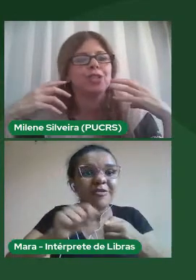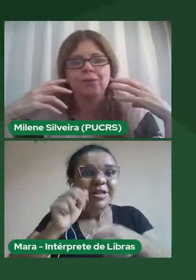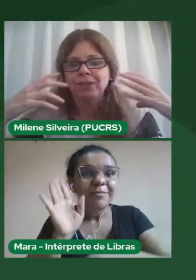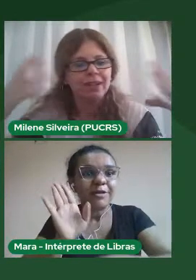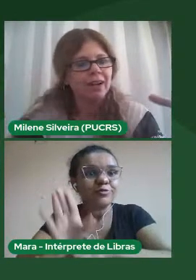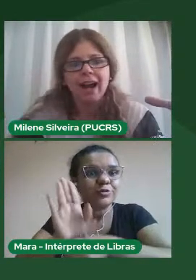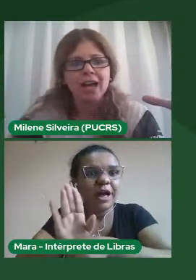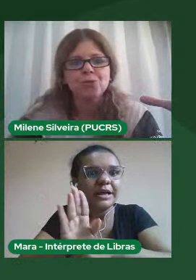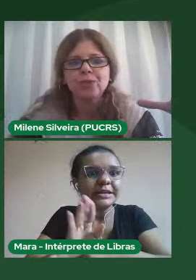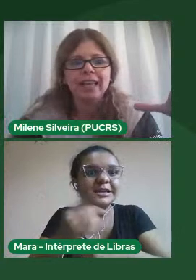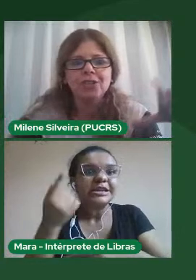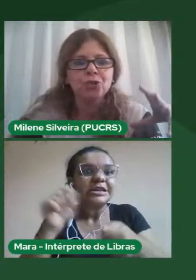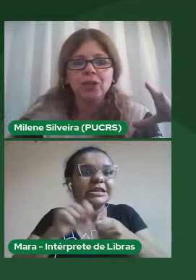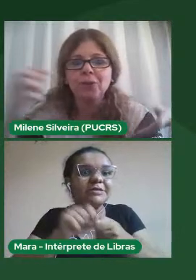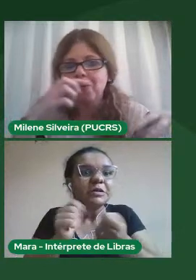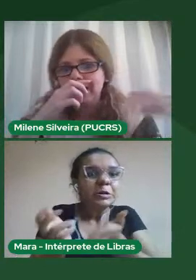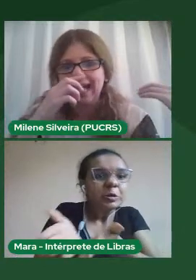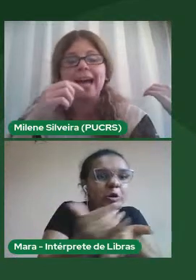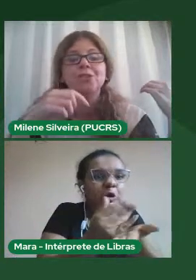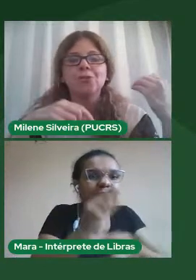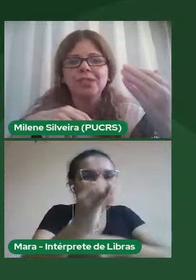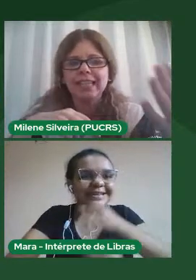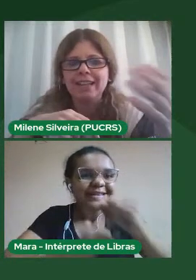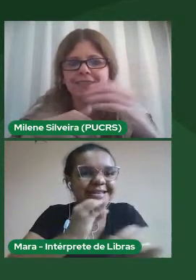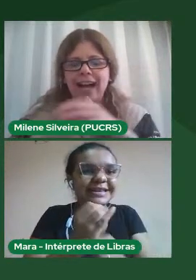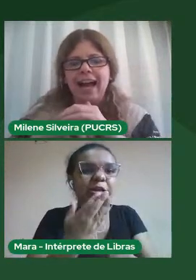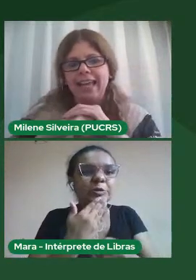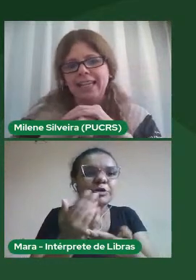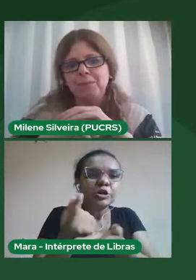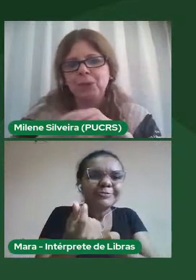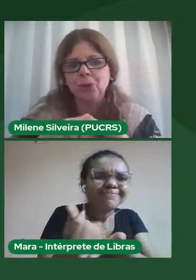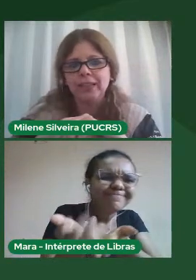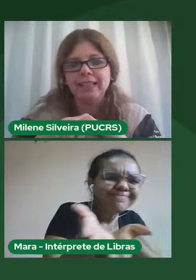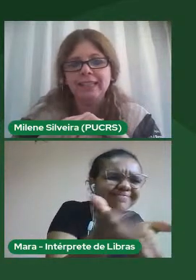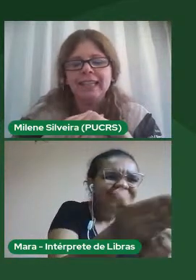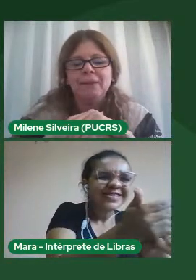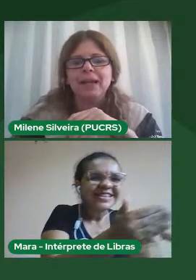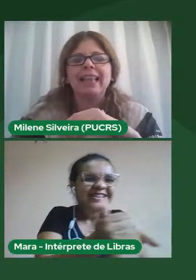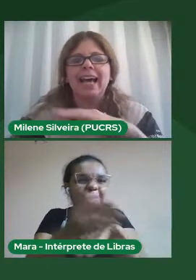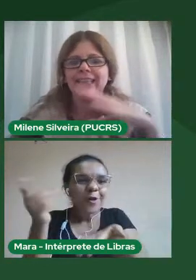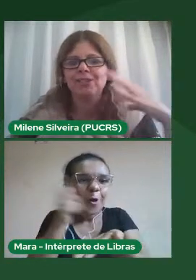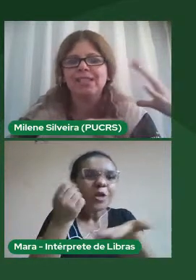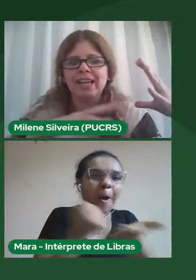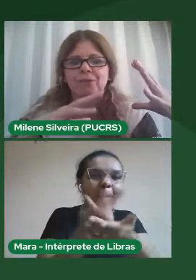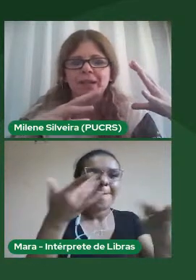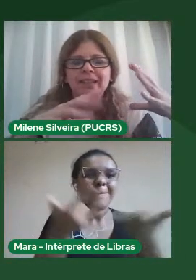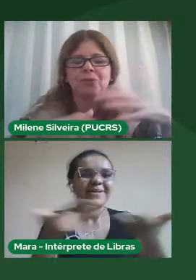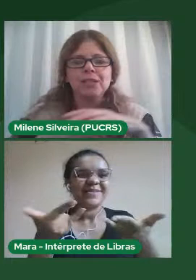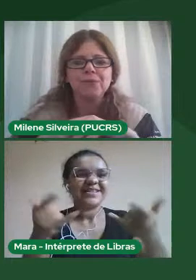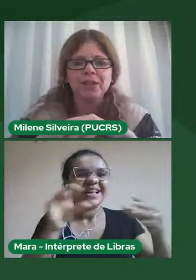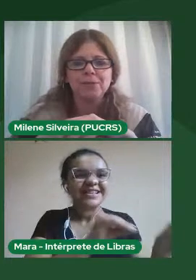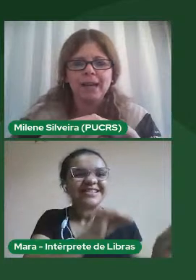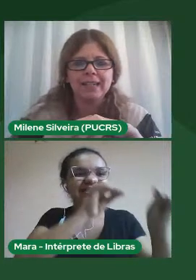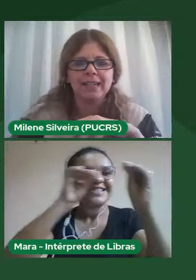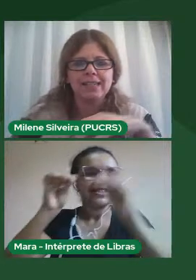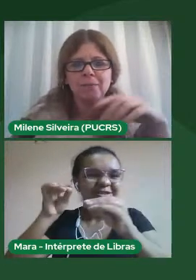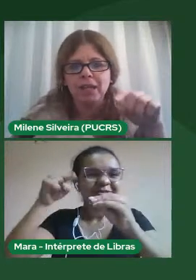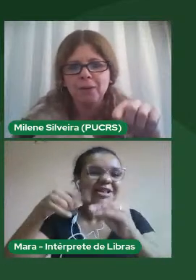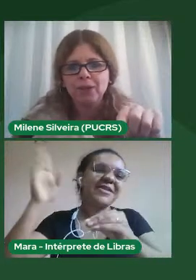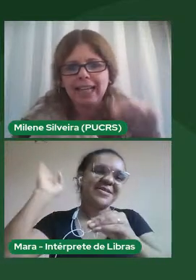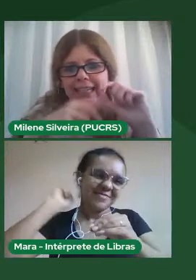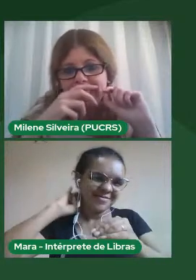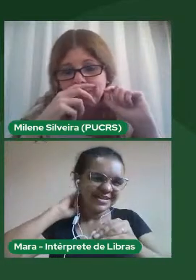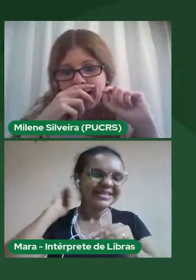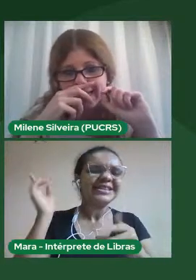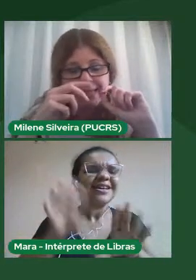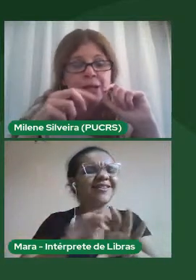a gente teve ajuda aí de toda a comunidade, eu consegui levar a equipe toda para lá, então, assim, é um dos eventos marcantes também.